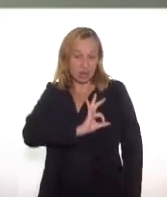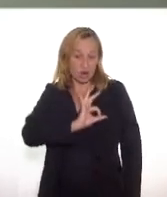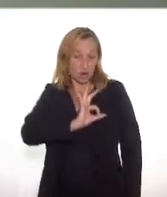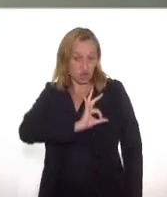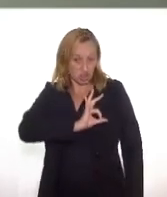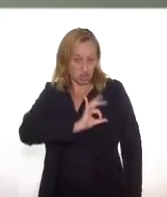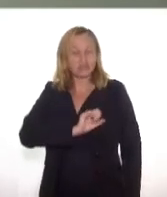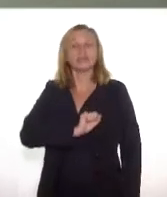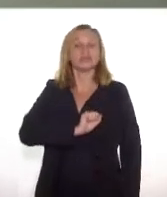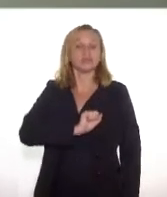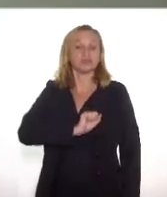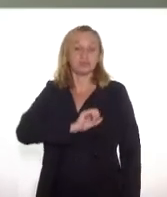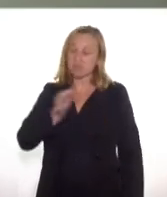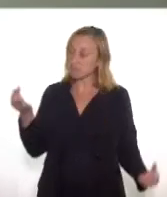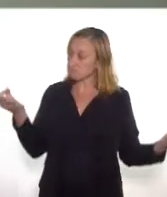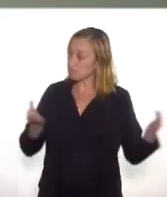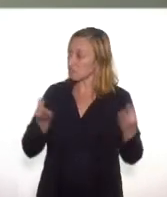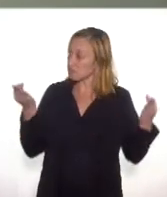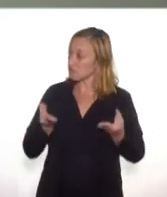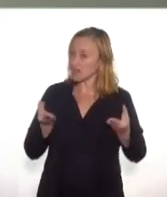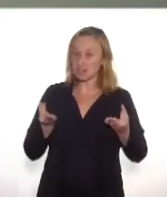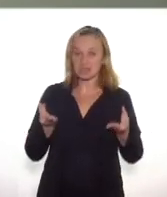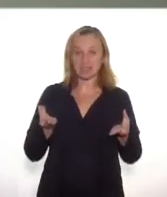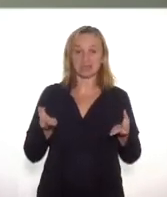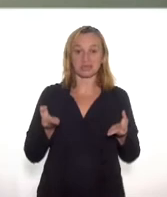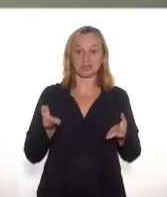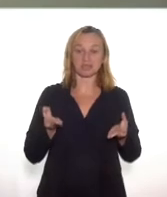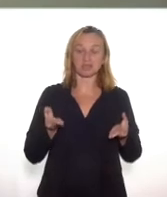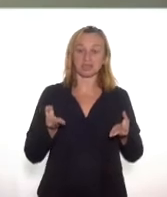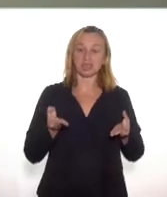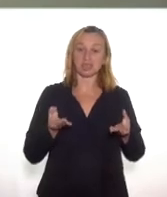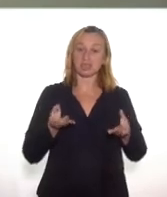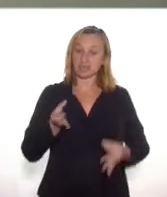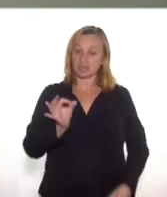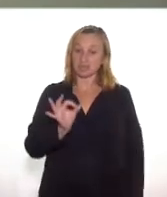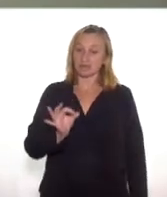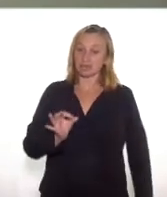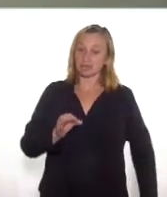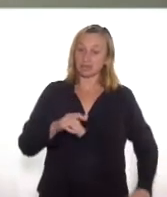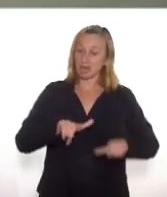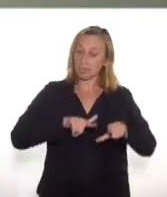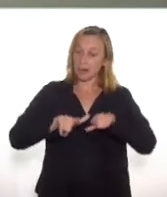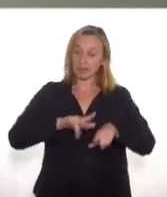extensa e belíssima carreira na Polícia Civil,